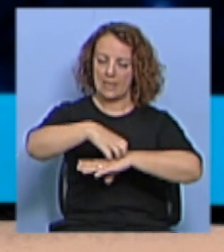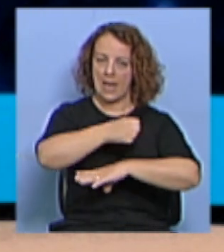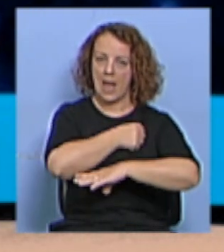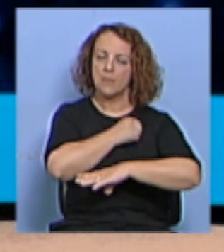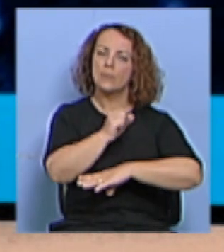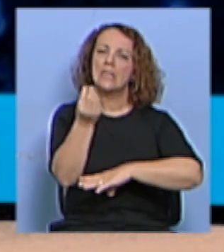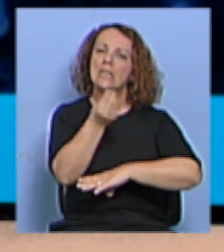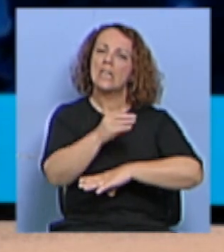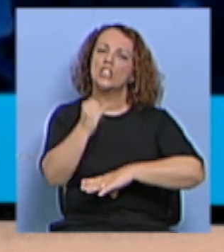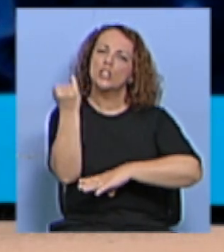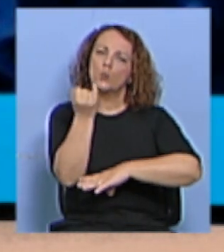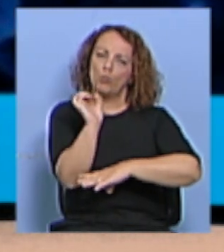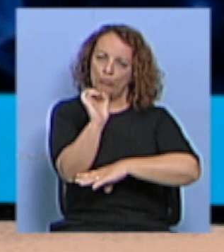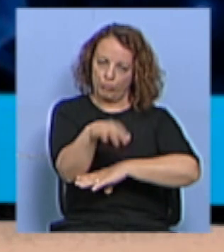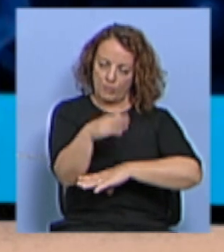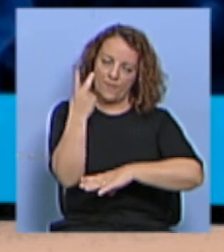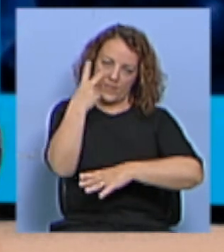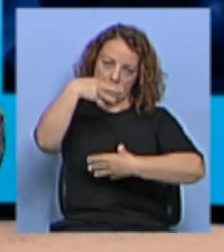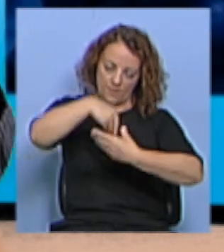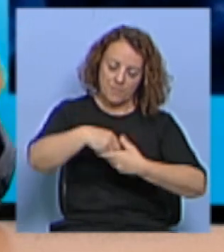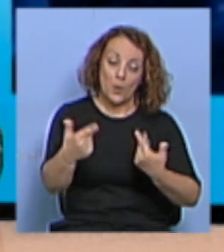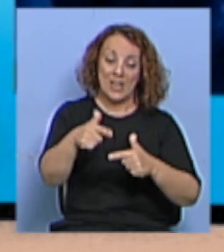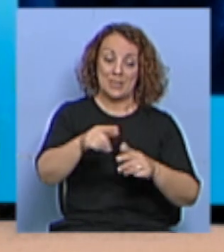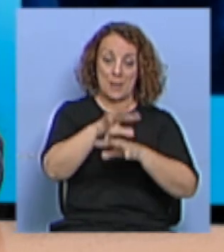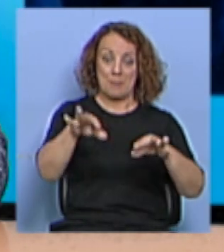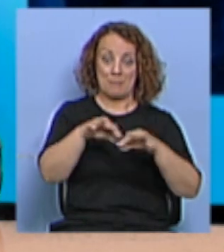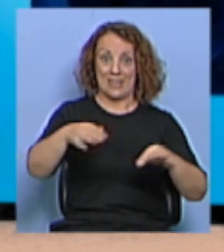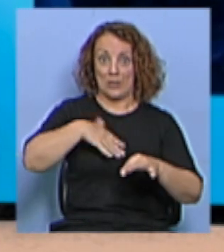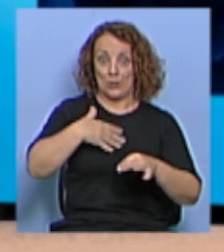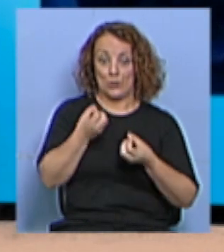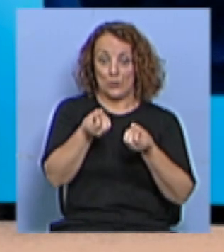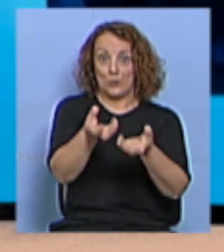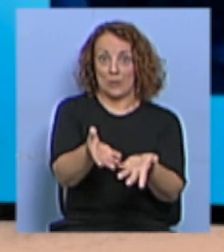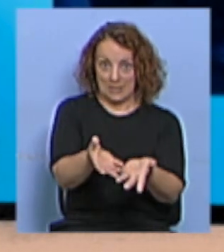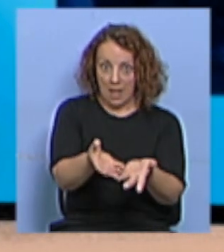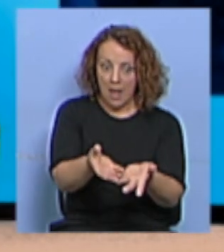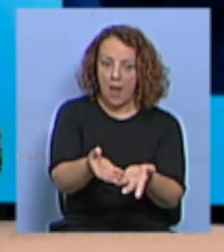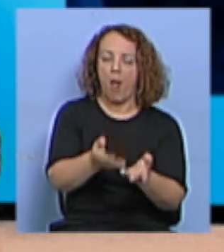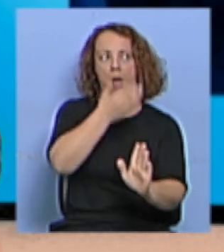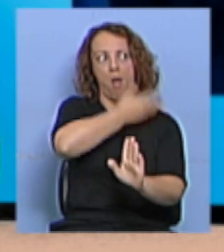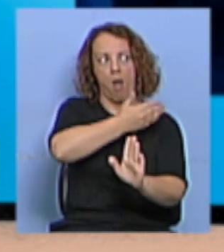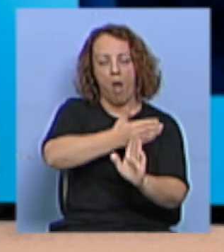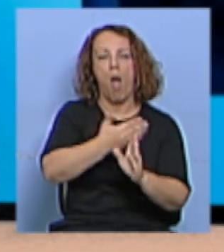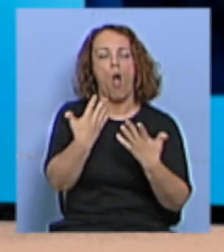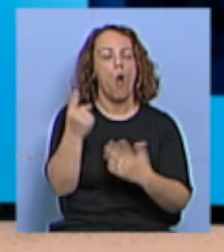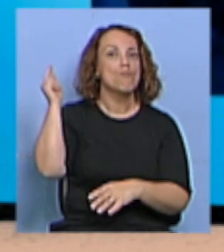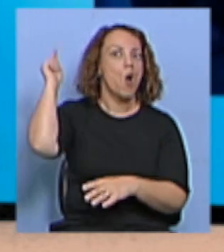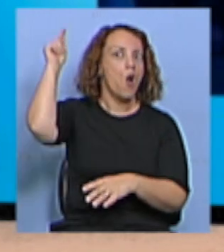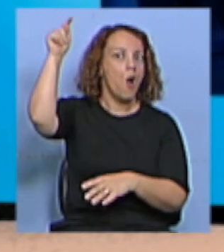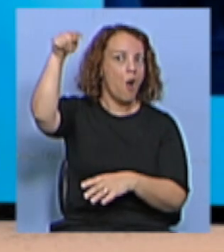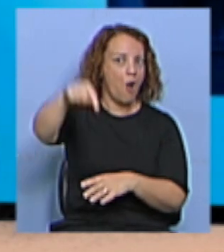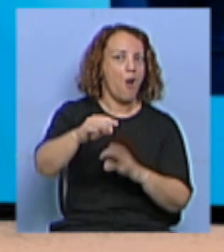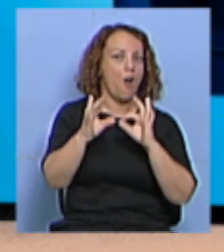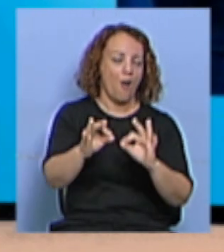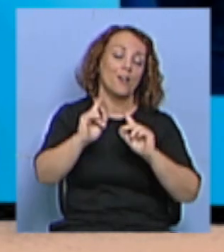institucionalizadas e por isso sim, os presentes solidários, apesar de tudo o que está a acontecer, estão a chegar ao sítio e vão